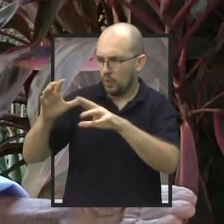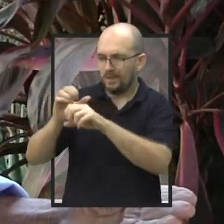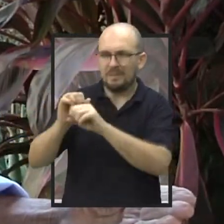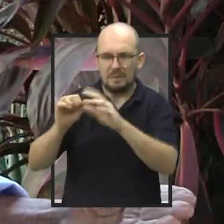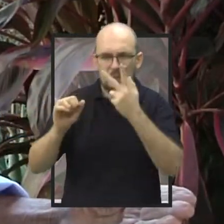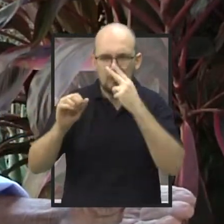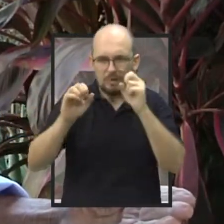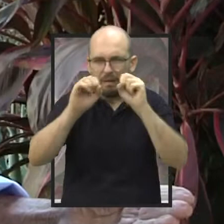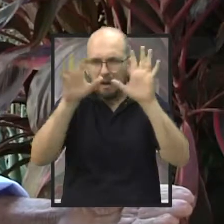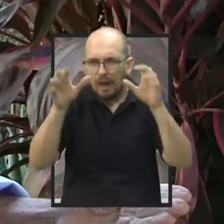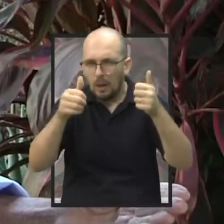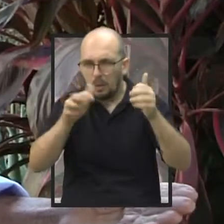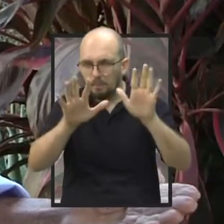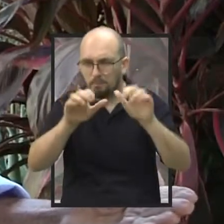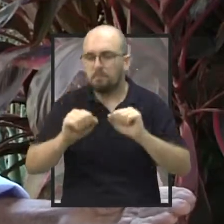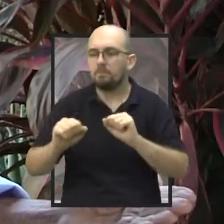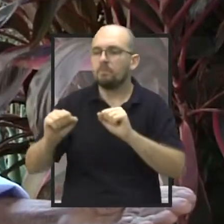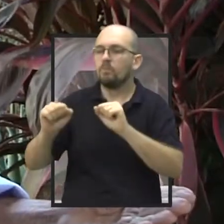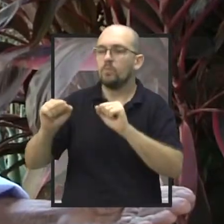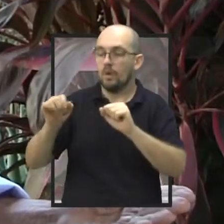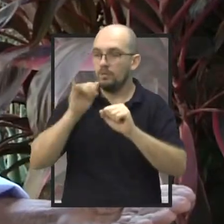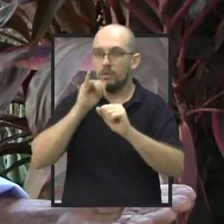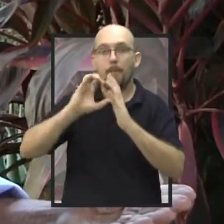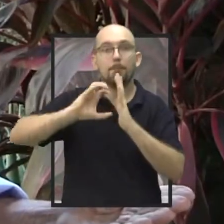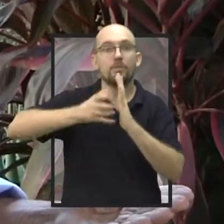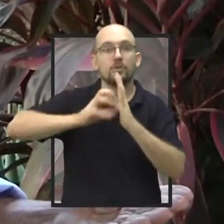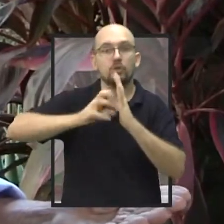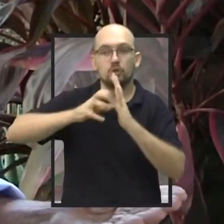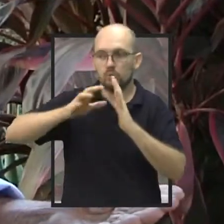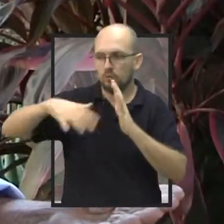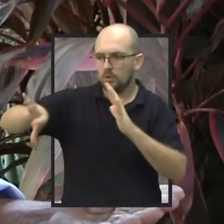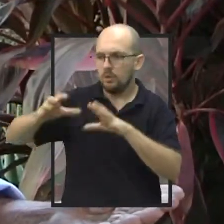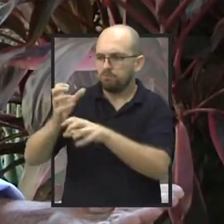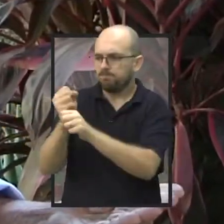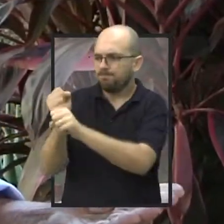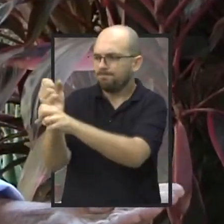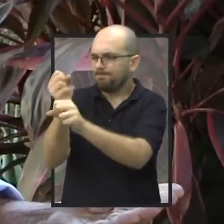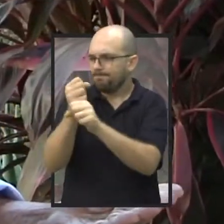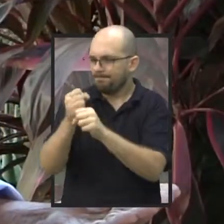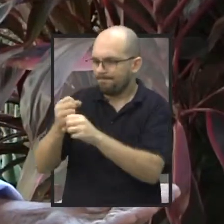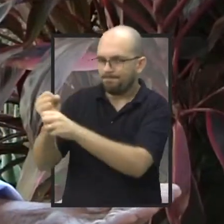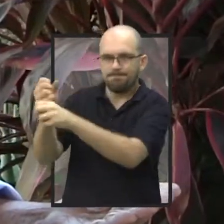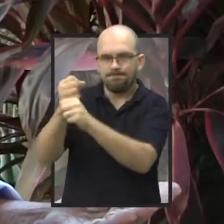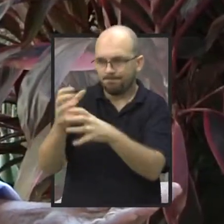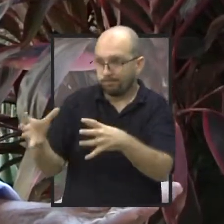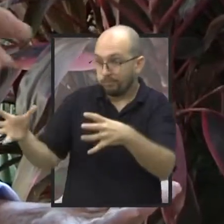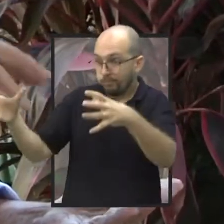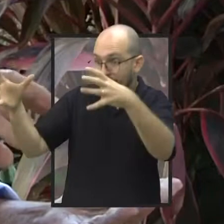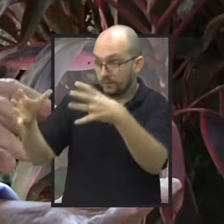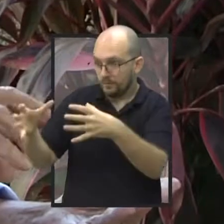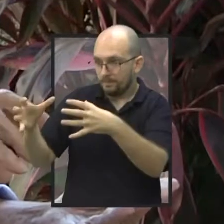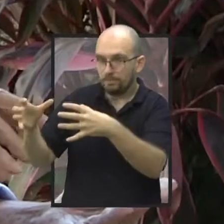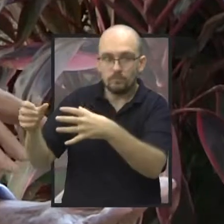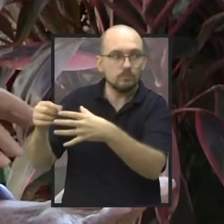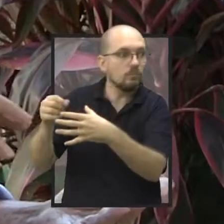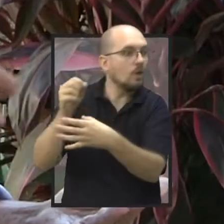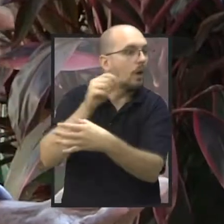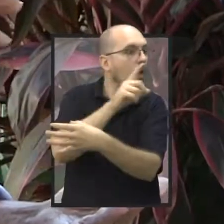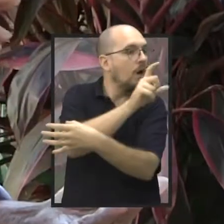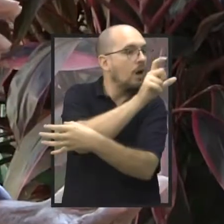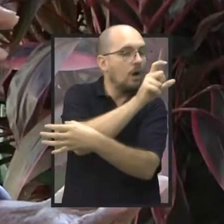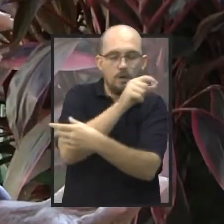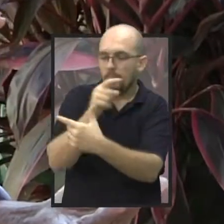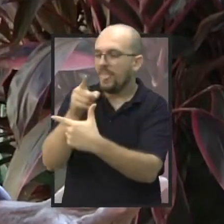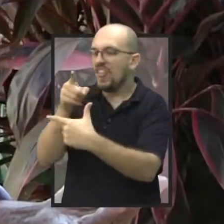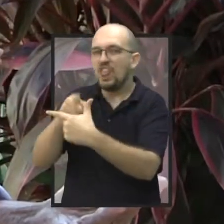claro. Aquele total do partido, você vai dividir pelo quociente. Ele